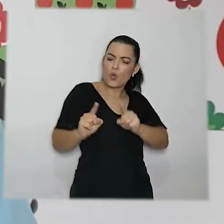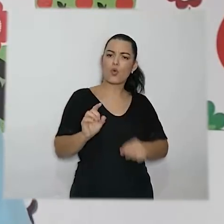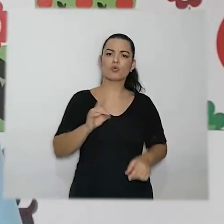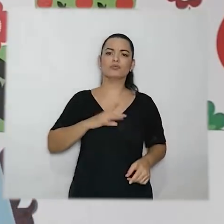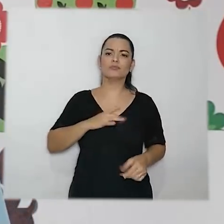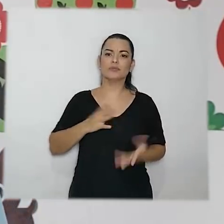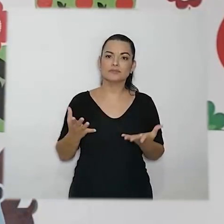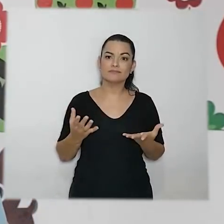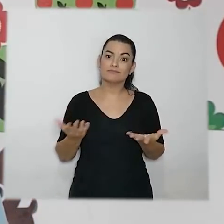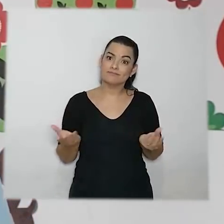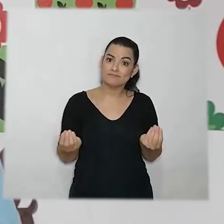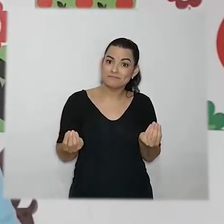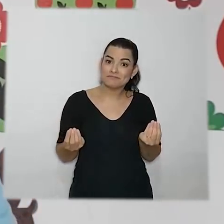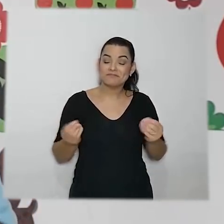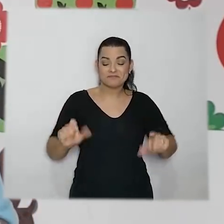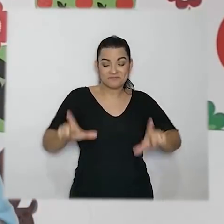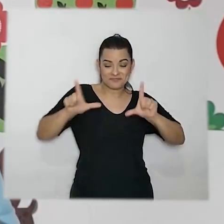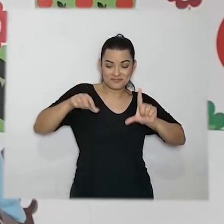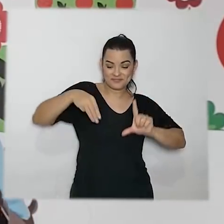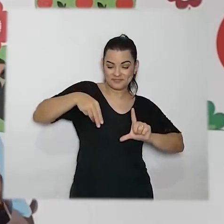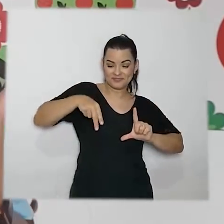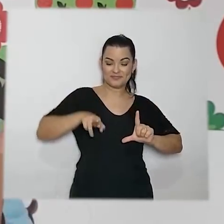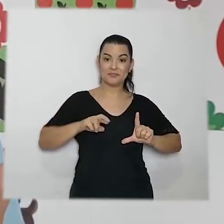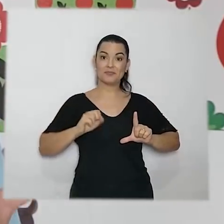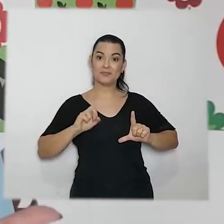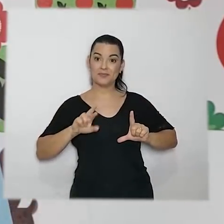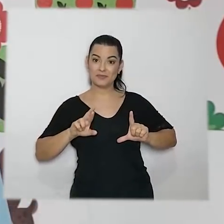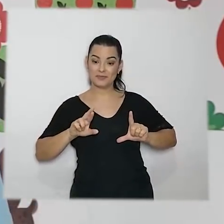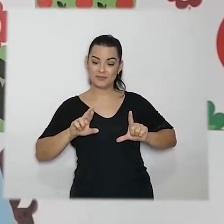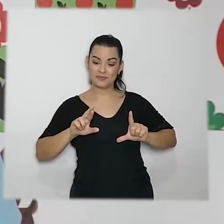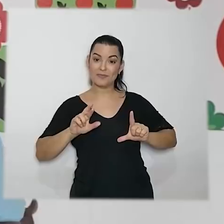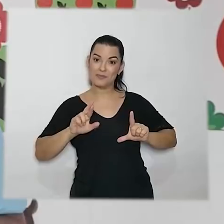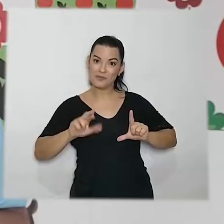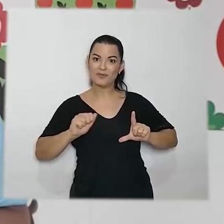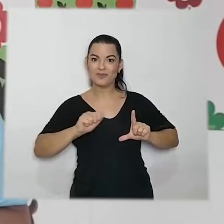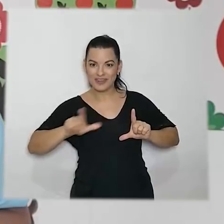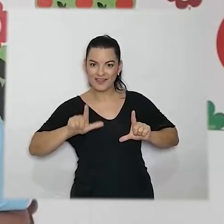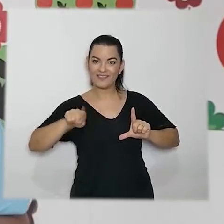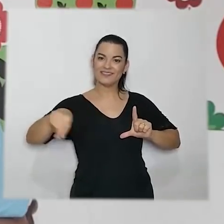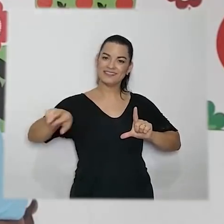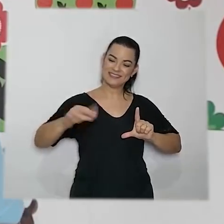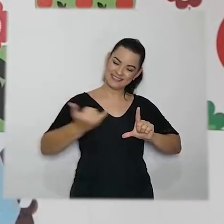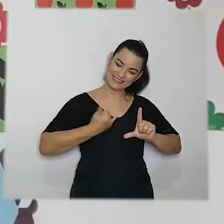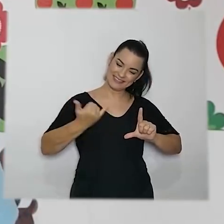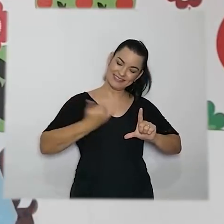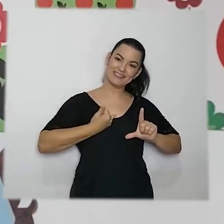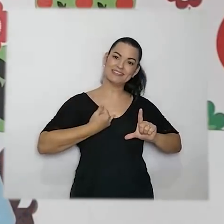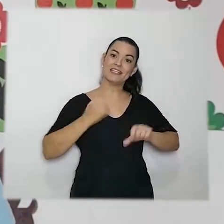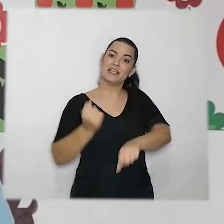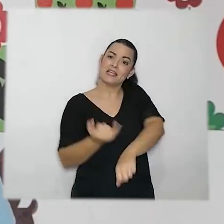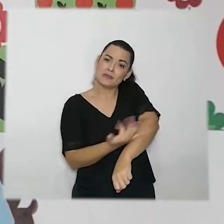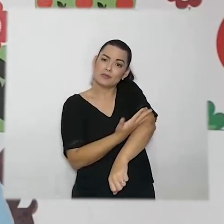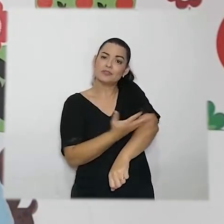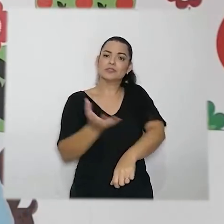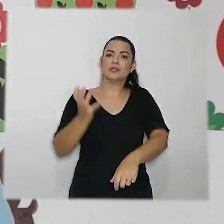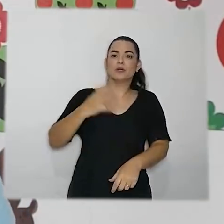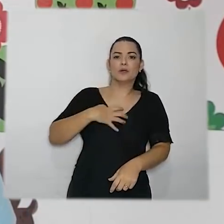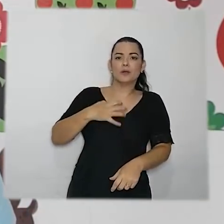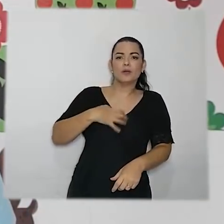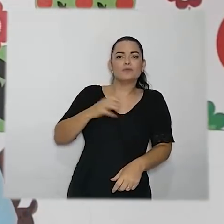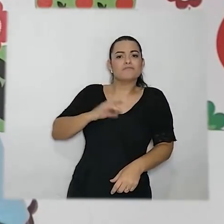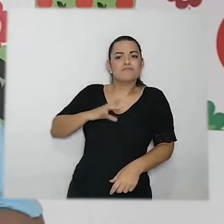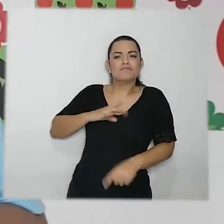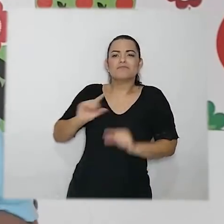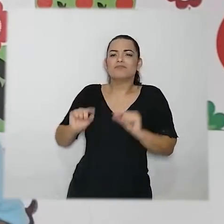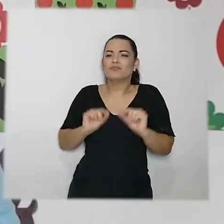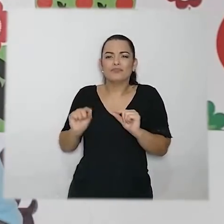você compartilhar os seus sentimentos, as suas emoções, falar um pouquinho aí a respeito dos seus medos, tá